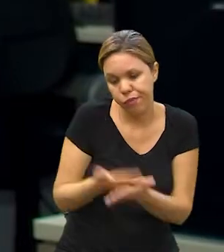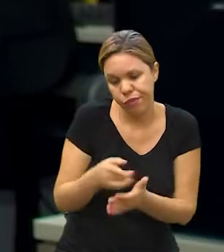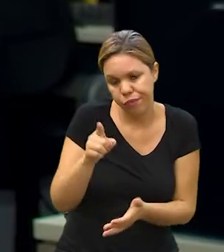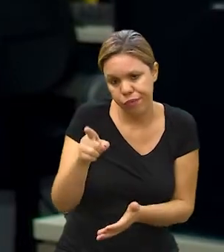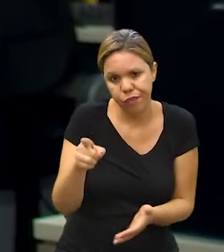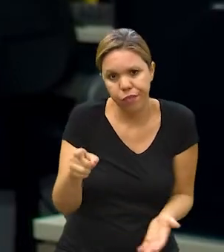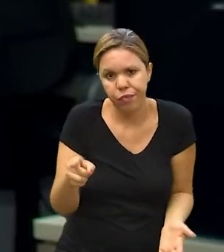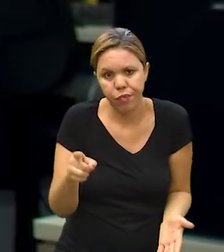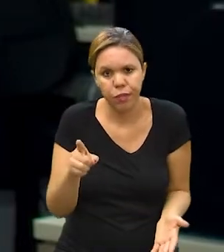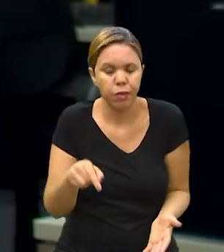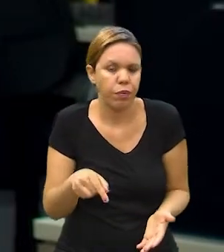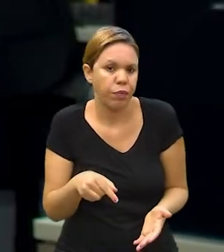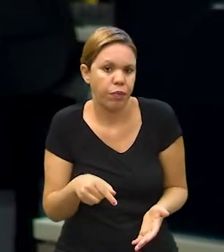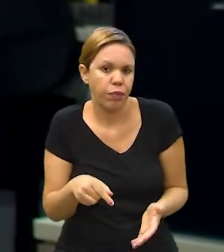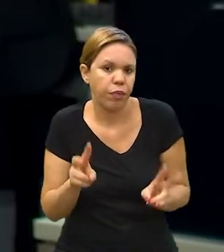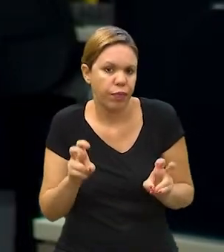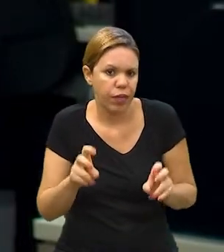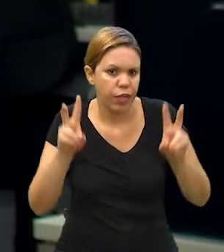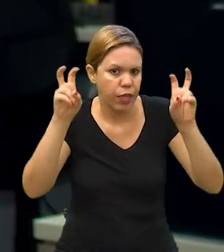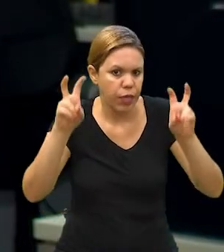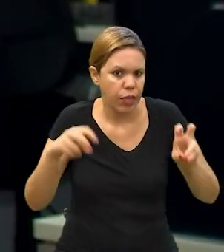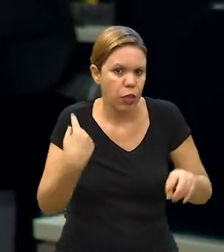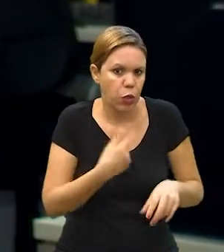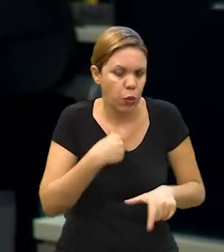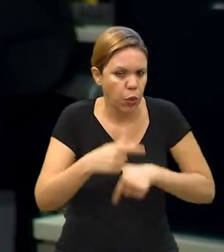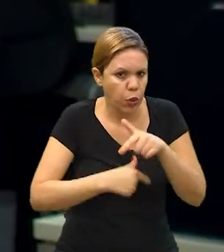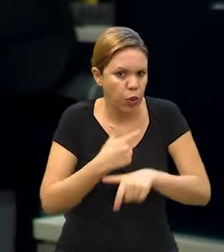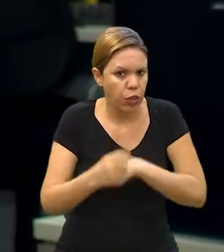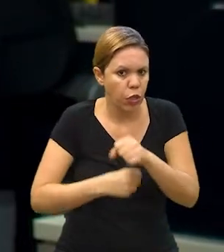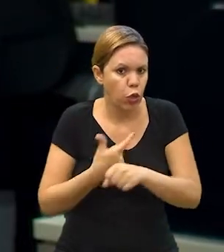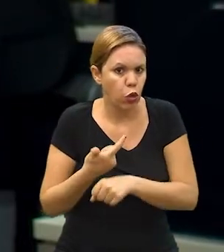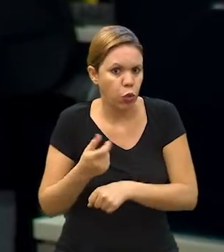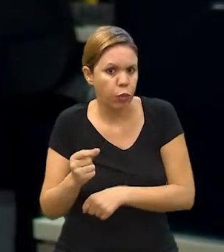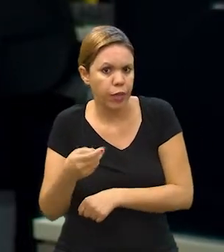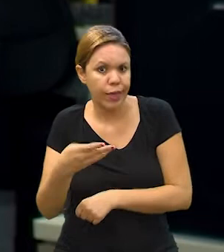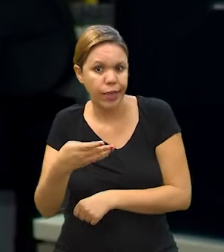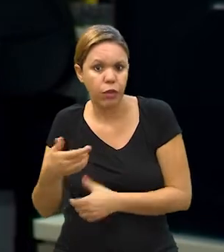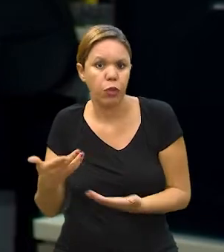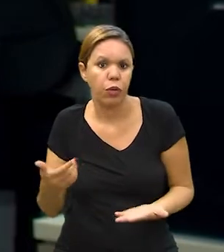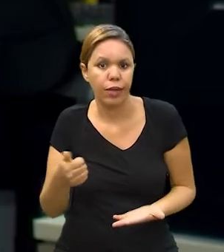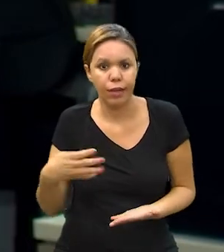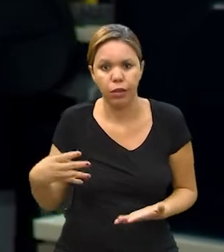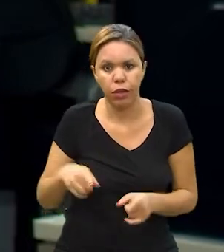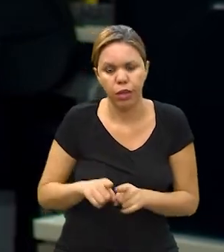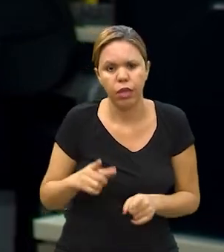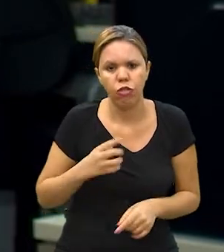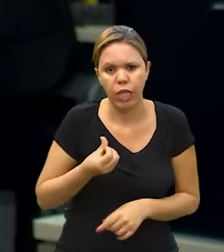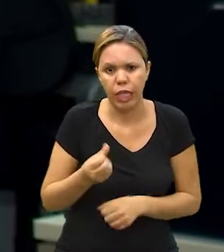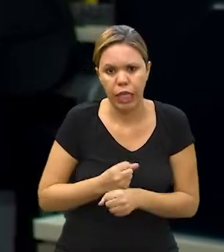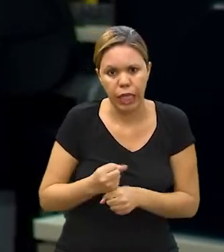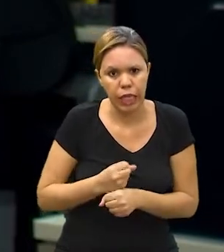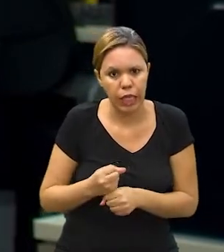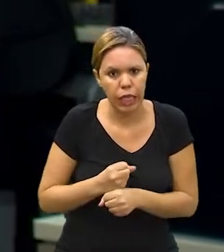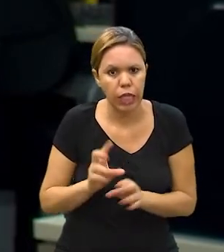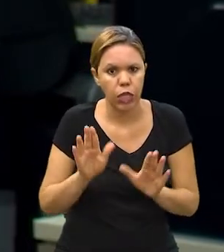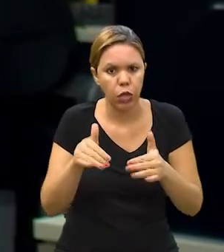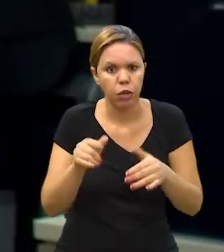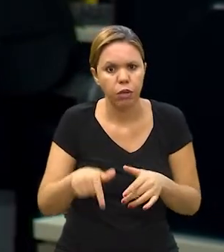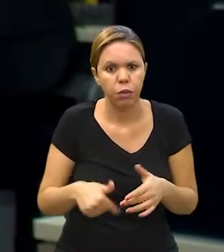quiser, essa questão é tema do nosso mandato desde o ano de 2014. Nós estamos já há 6 anos em cima dessa